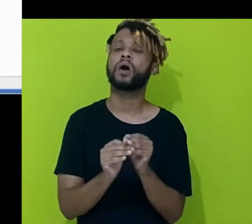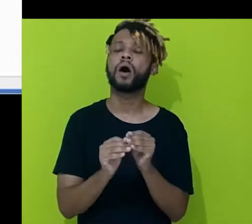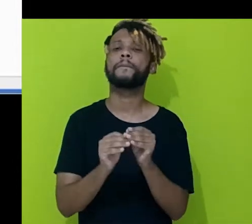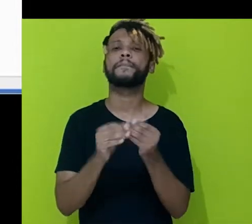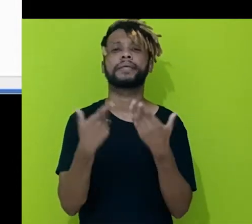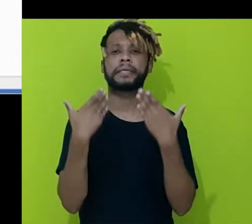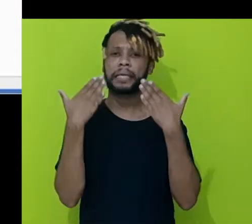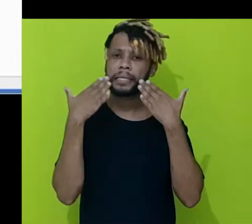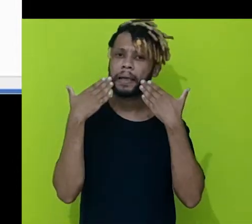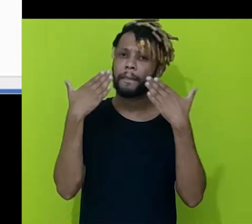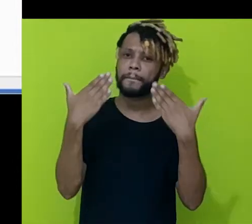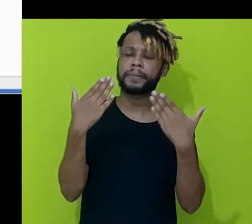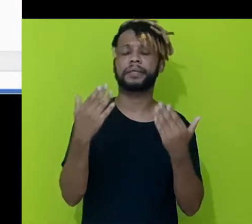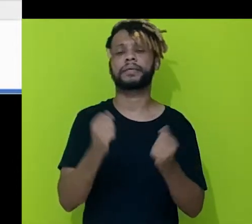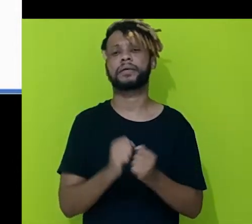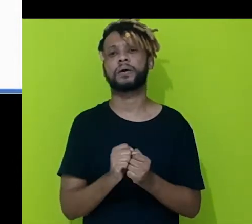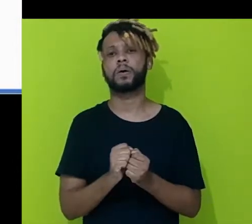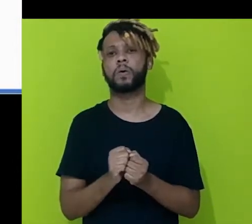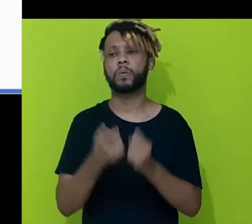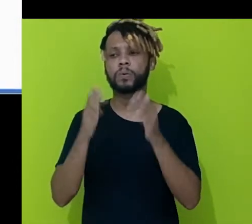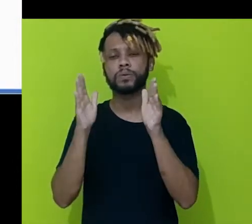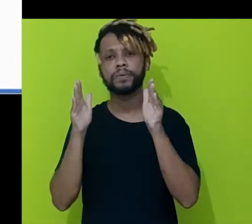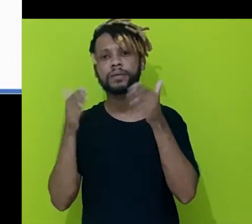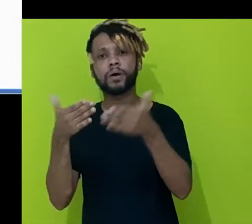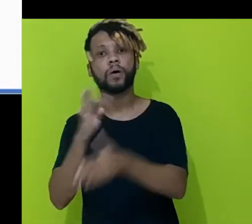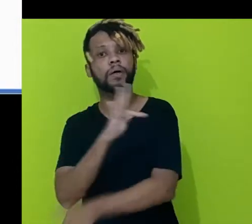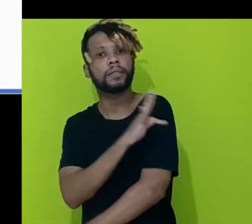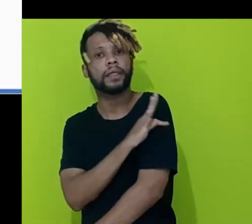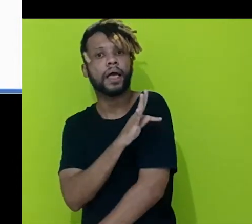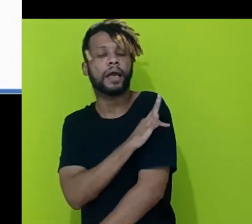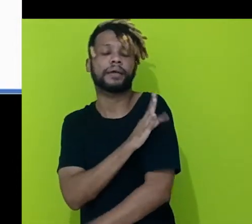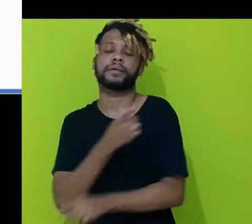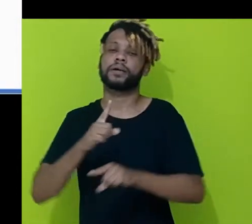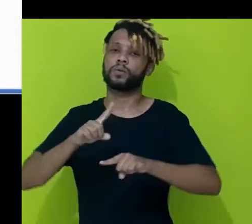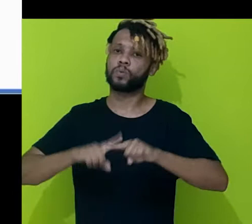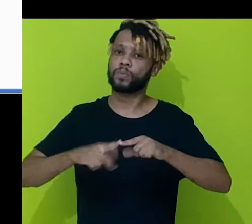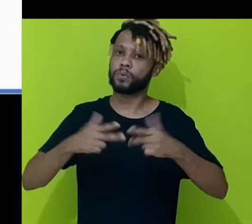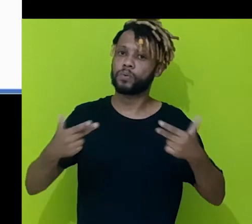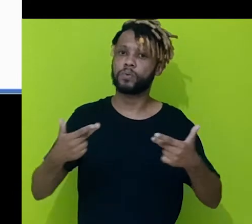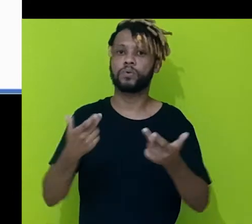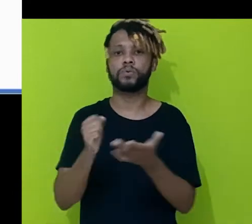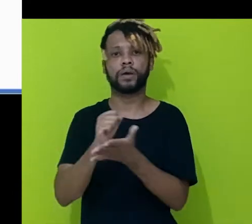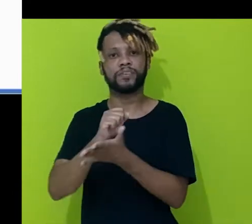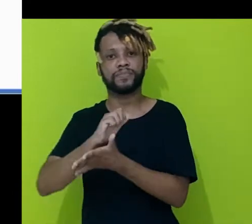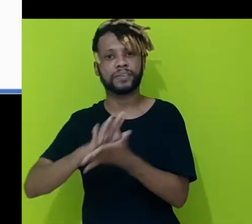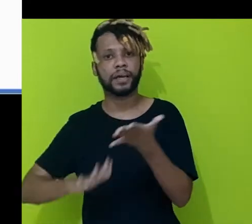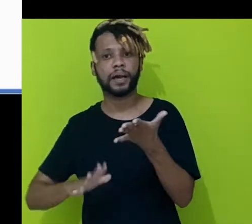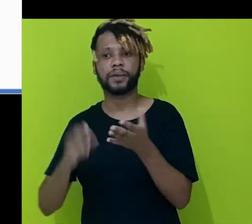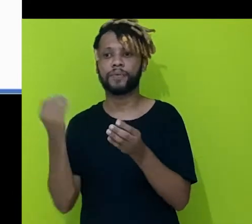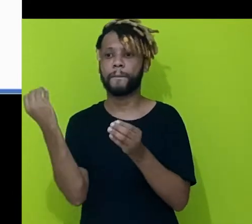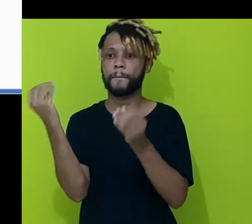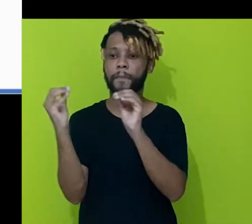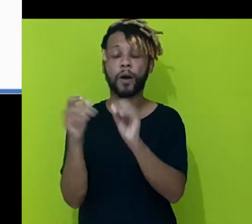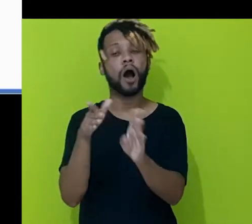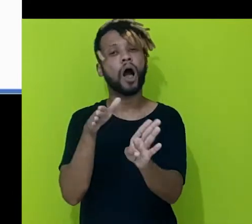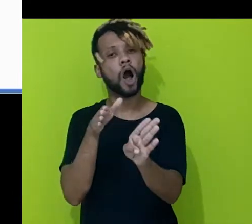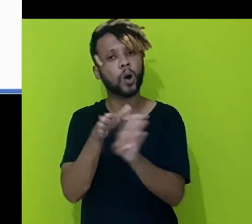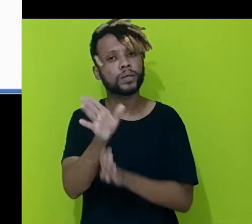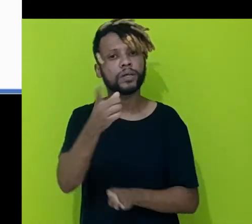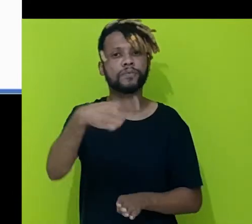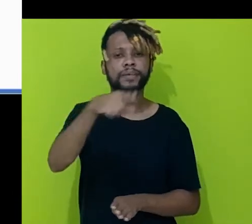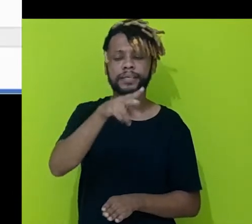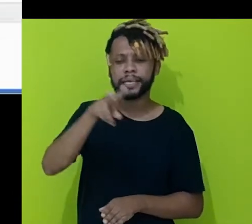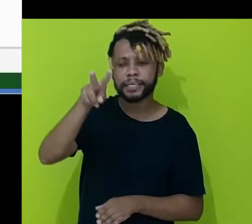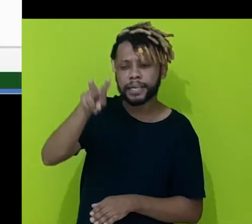especificações técnicas do produto, descrição de atividade do produto. Aconselho que leiam essas letrinhas